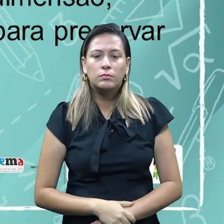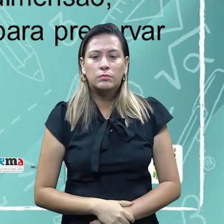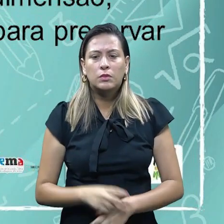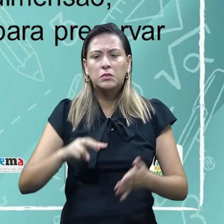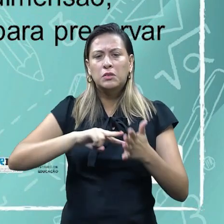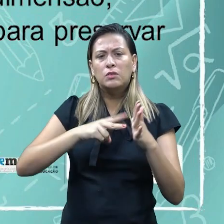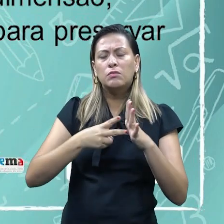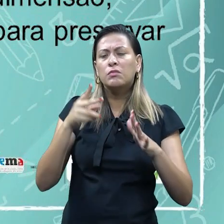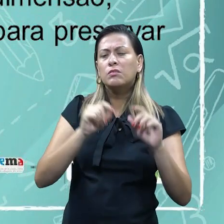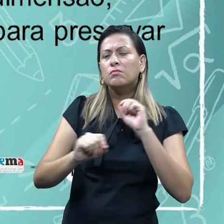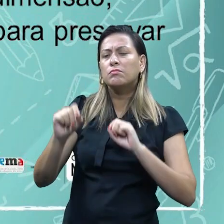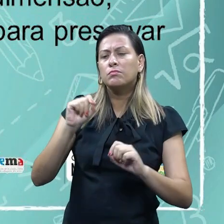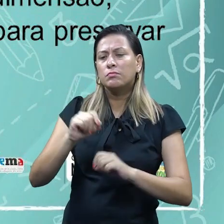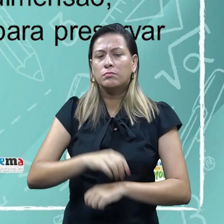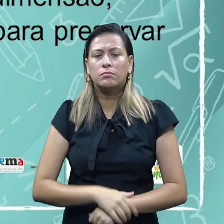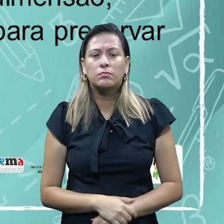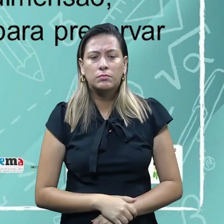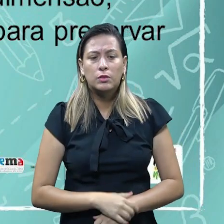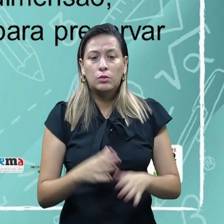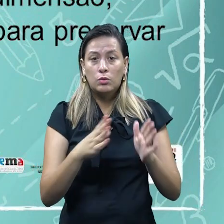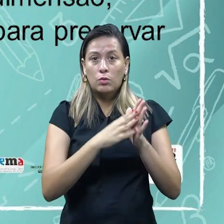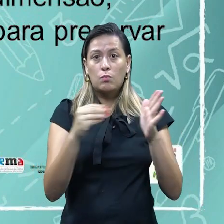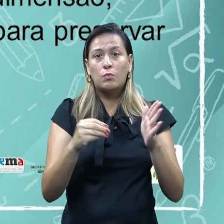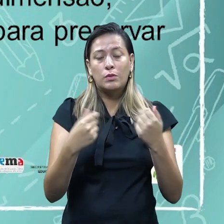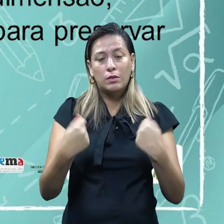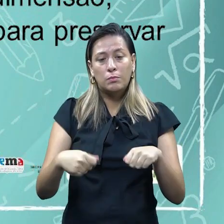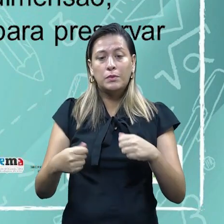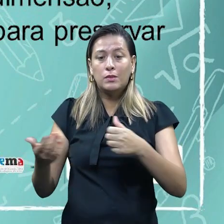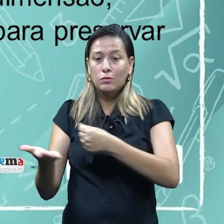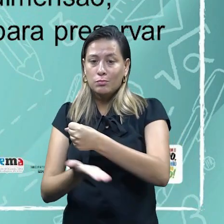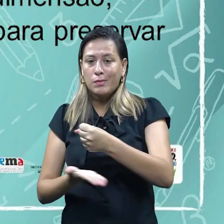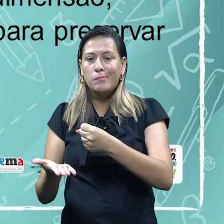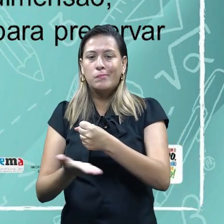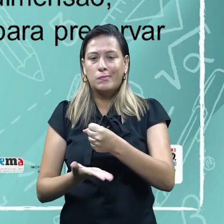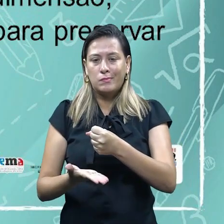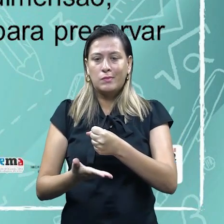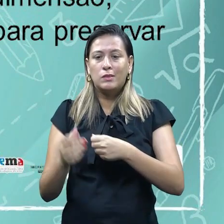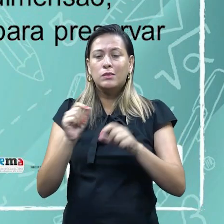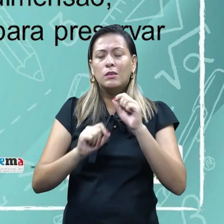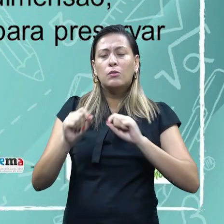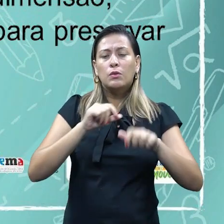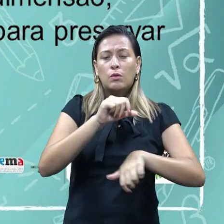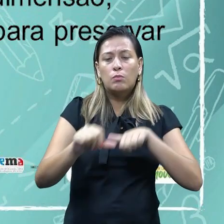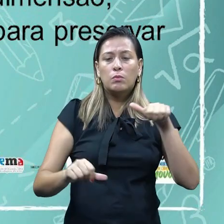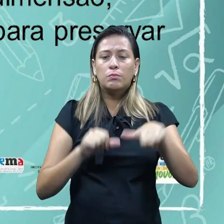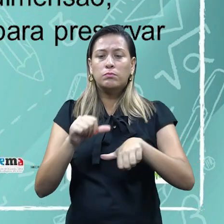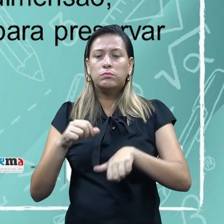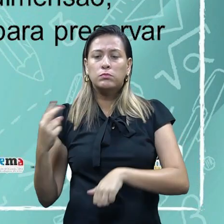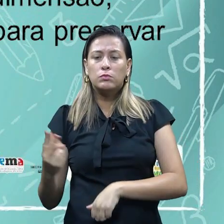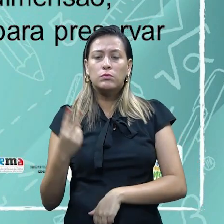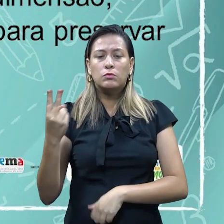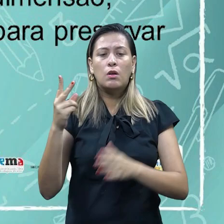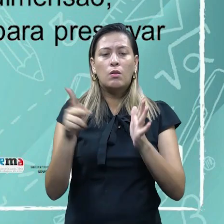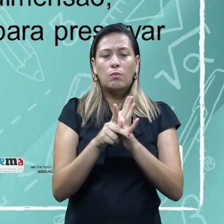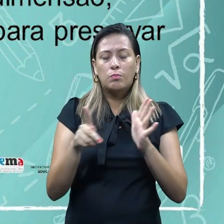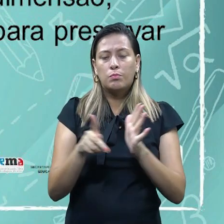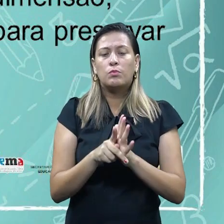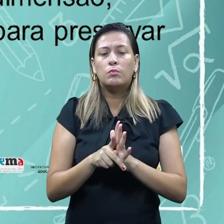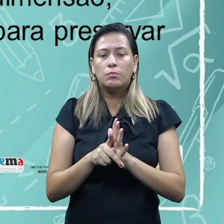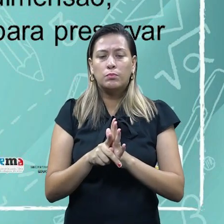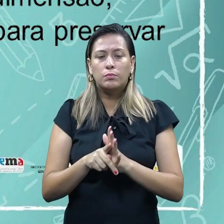paramétrica significa que o modelo é definido por um parâmetro, isto é, uma alteração no valor de uma